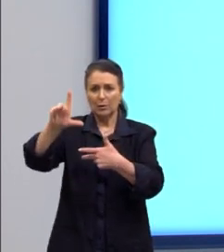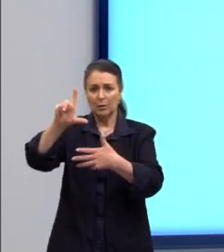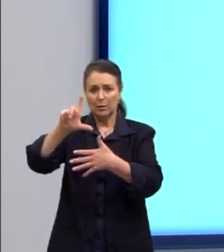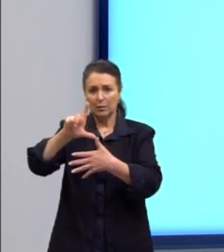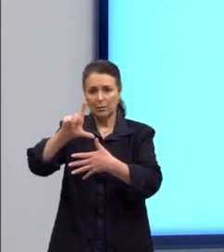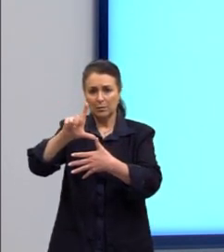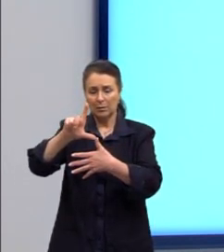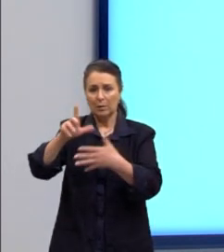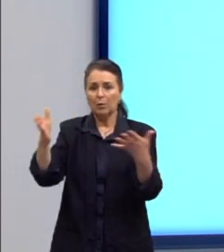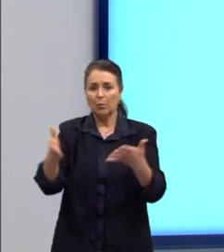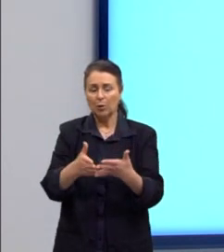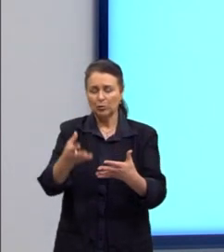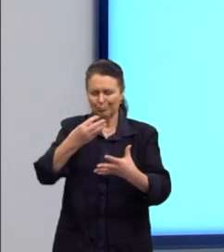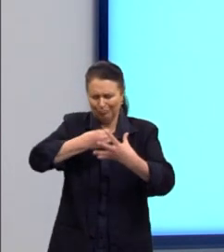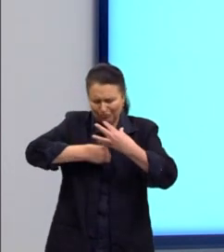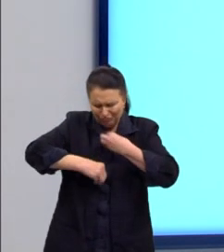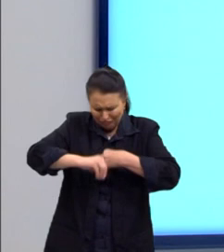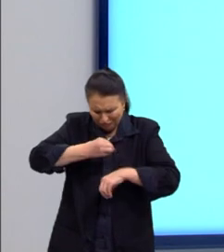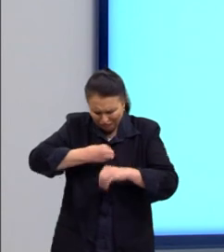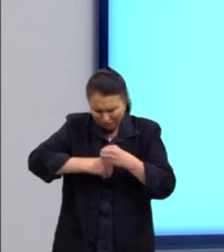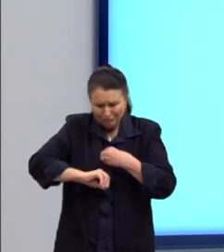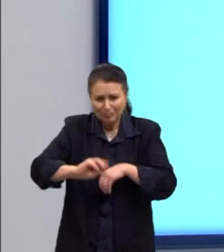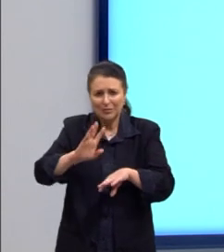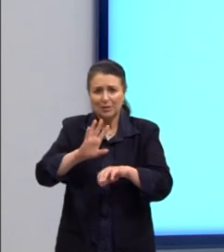é a doença mais